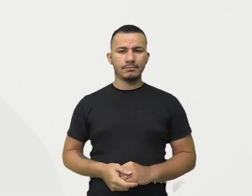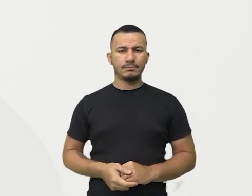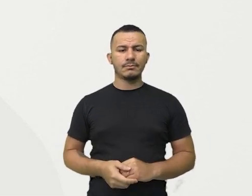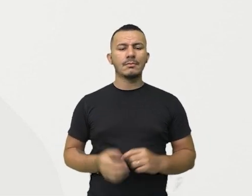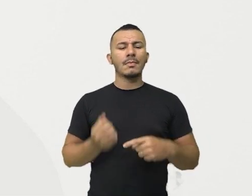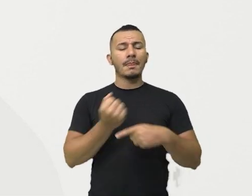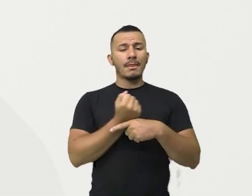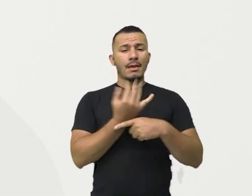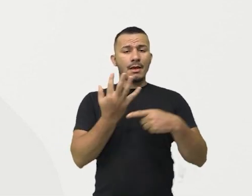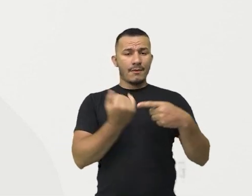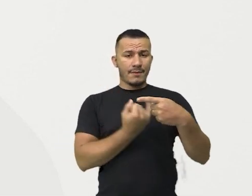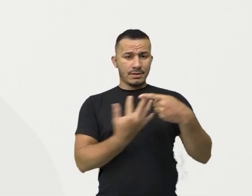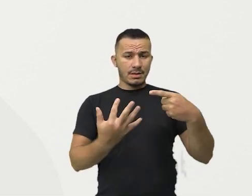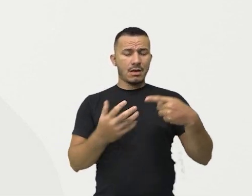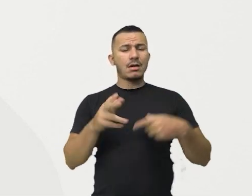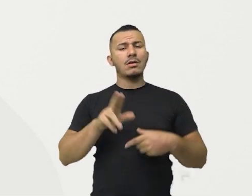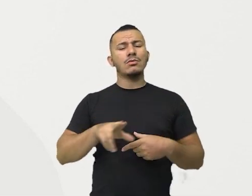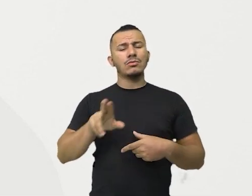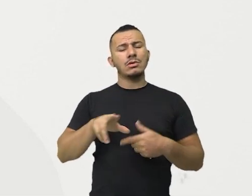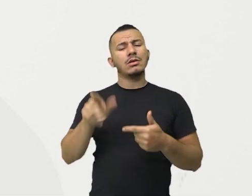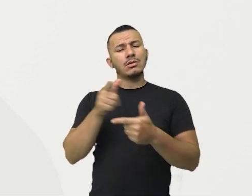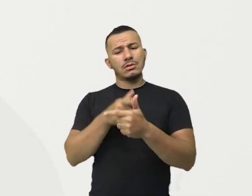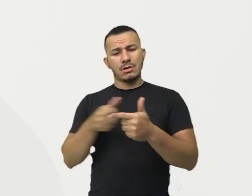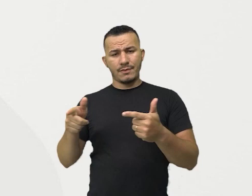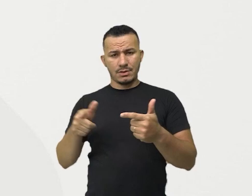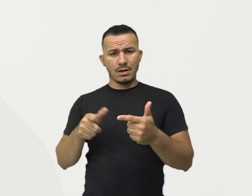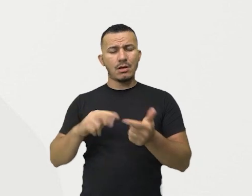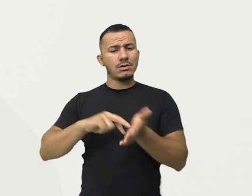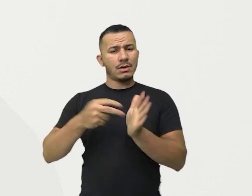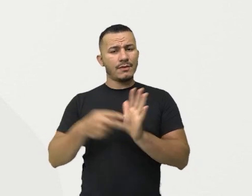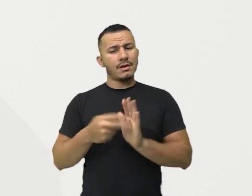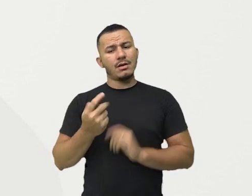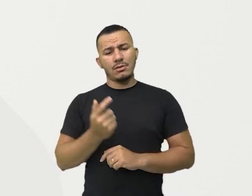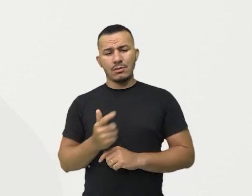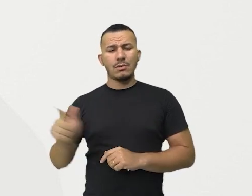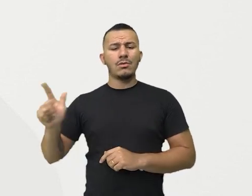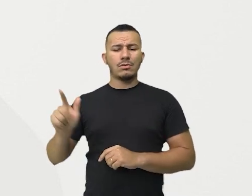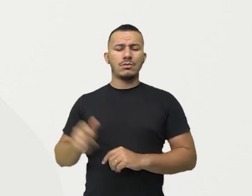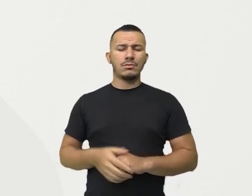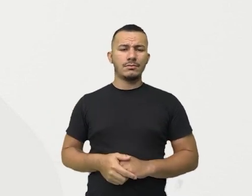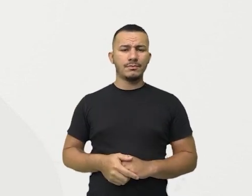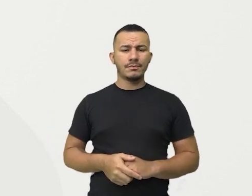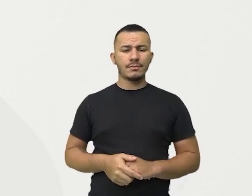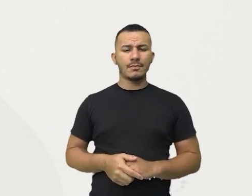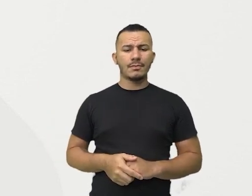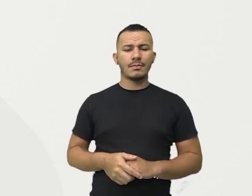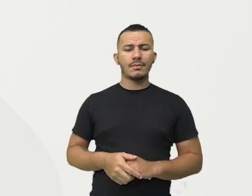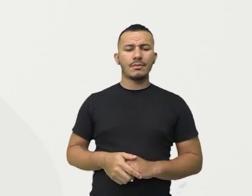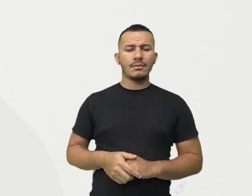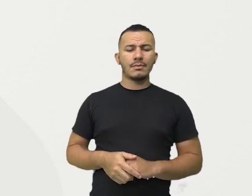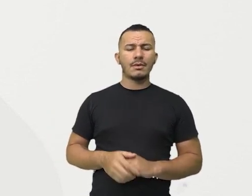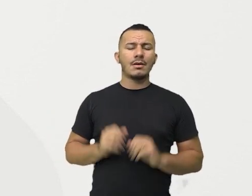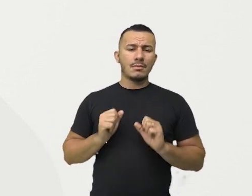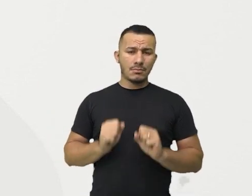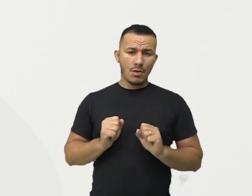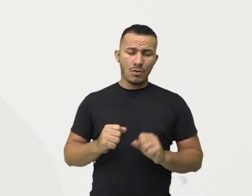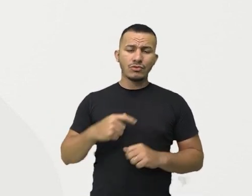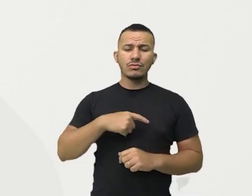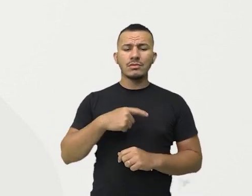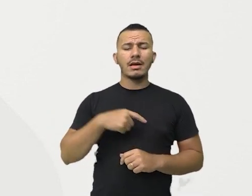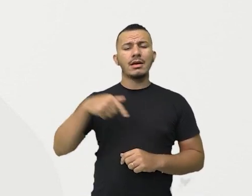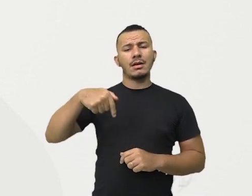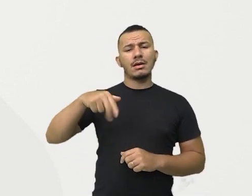Fração como quociente. Ó. Outro significado de uma fração, pessoal. Uma fração pode ter